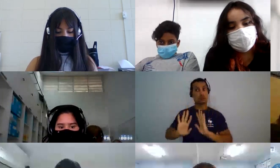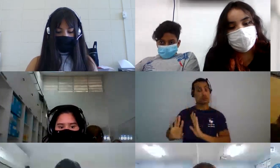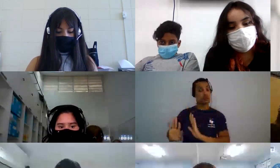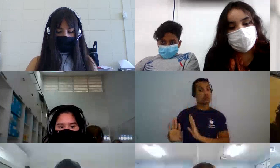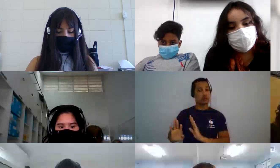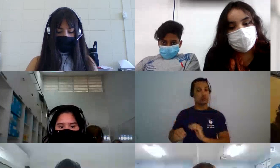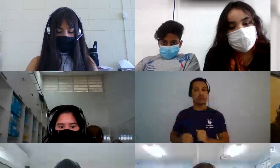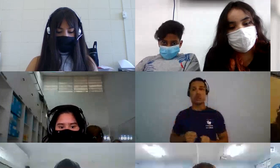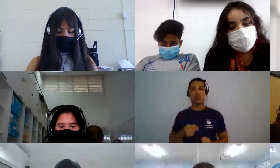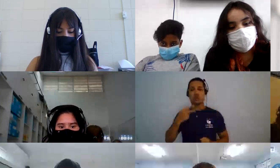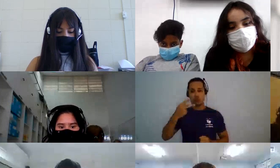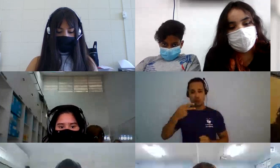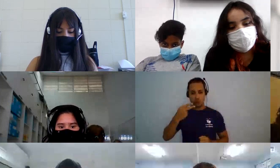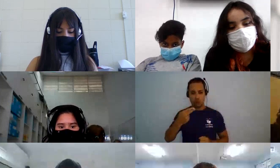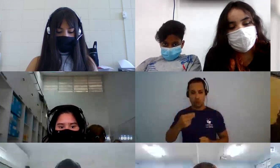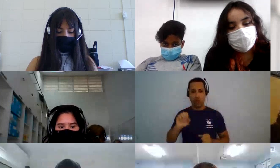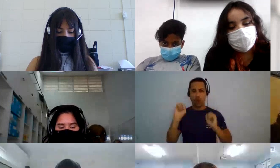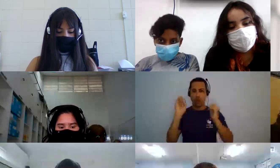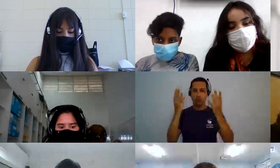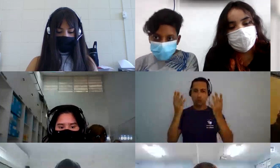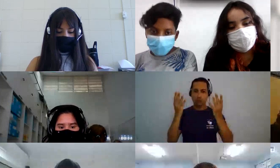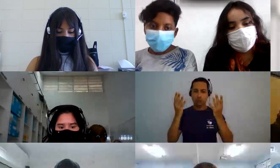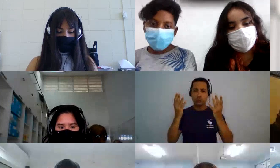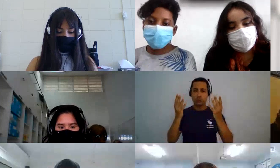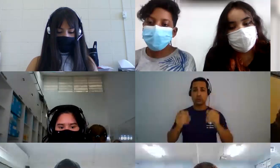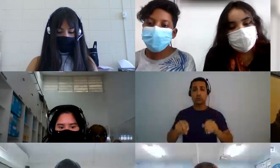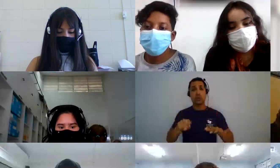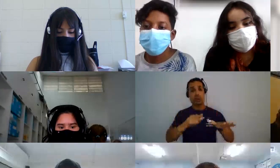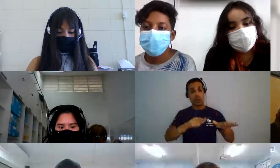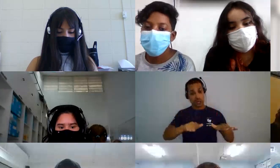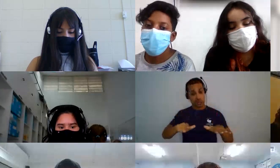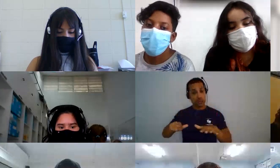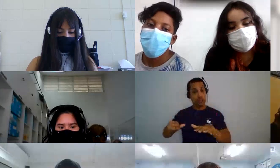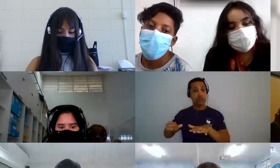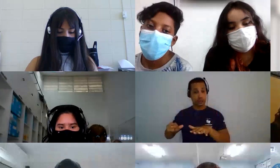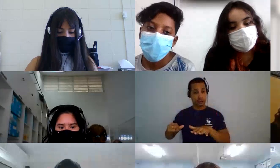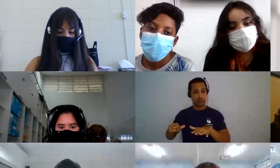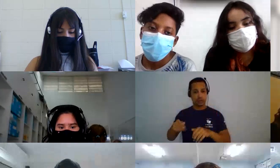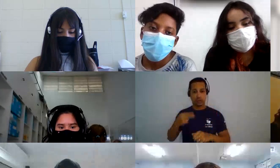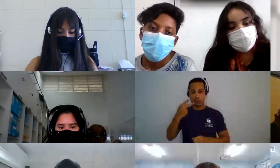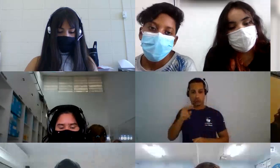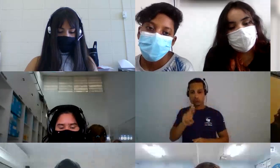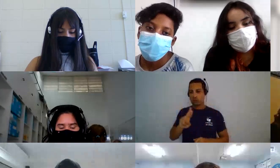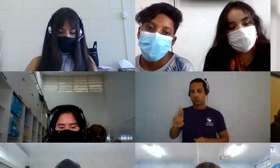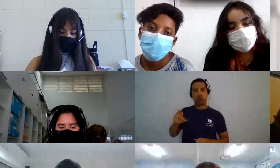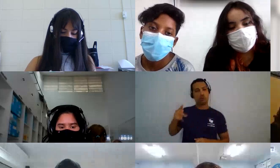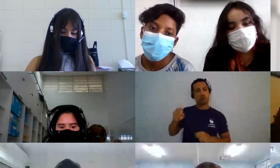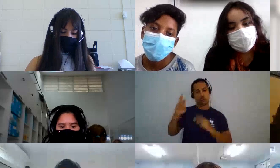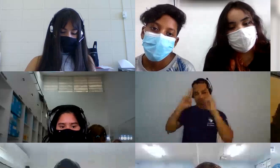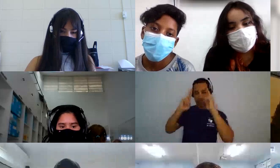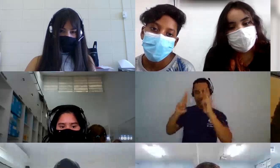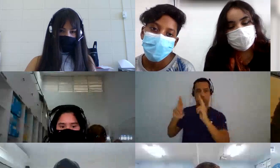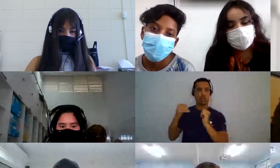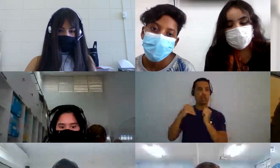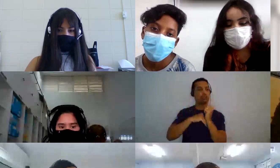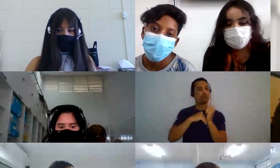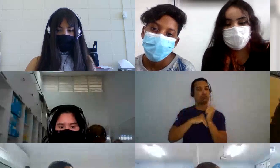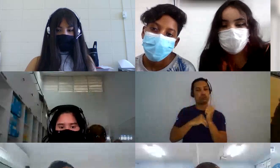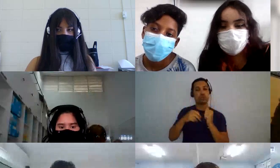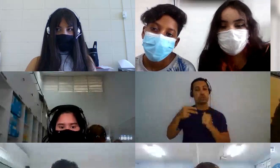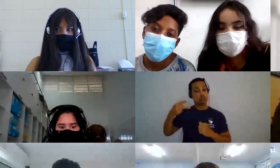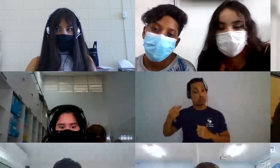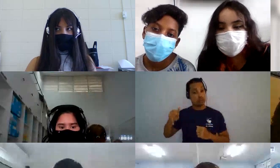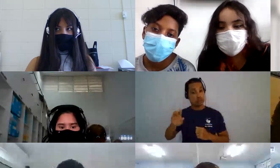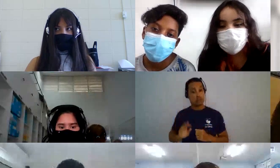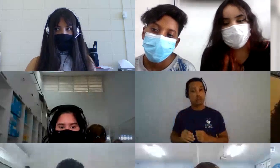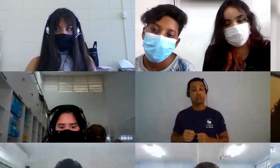Aconteceu com um paciente meu essa semana no meu consultório. Eu não vou falar o nome dele para respeitar o sigilo dele, mas eu quero ouvir